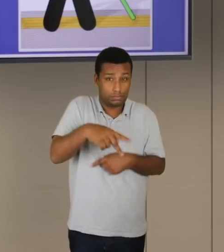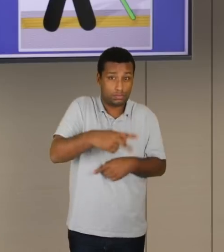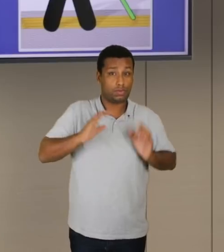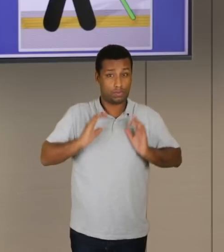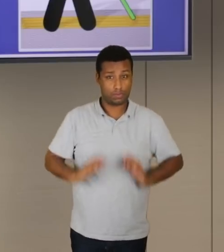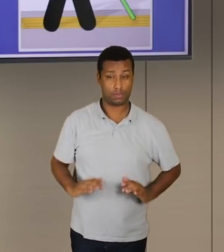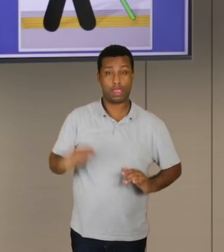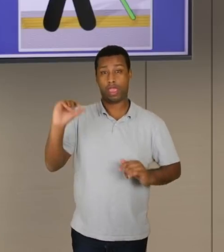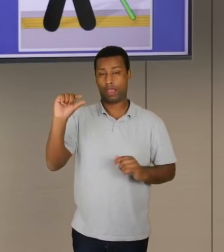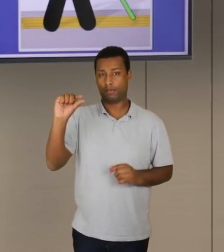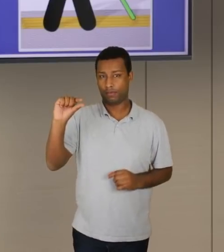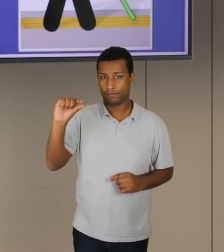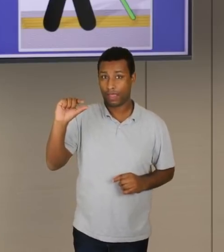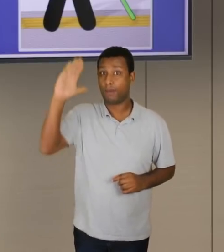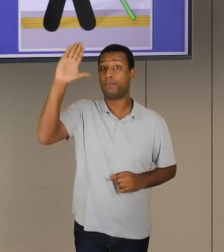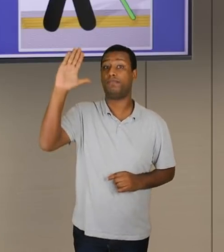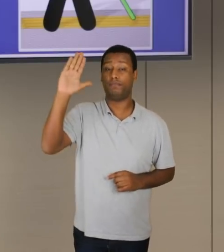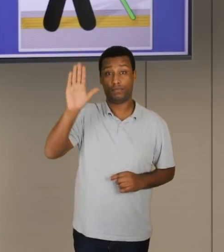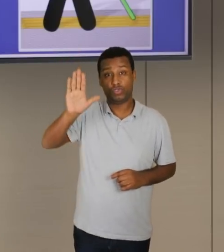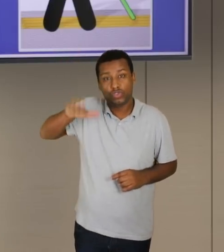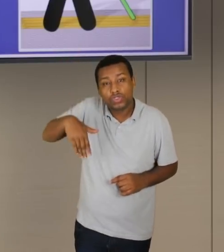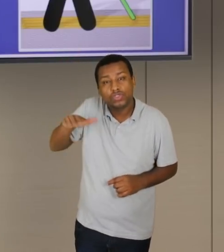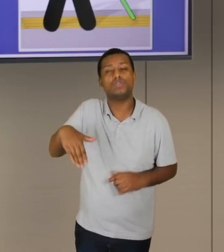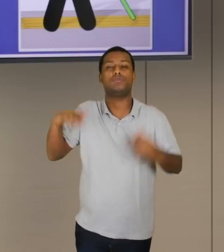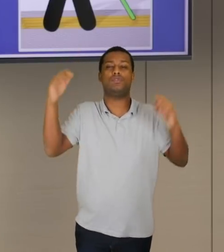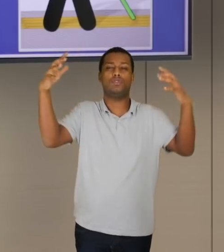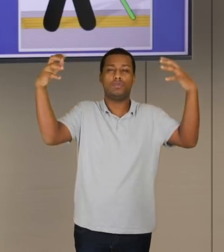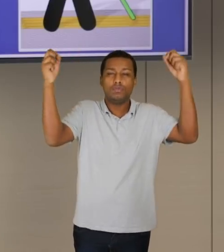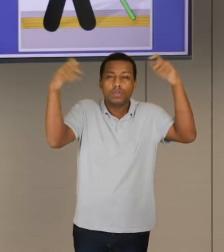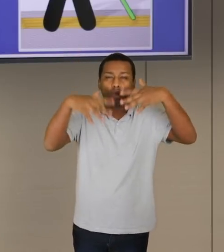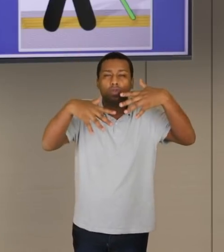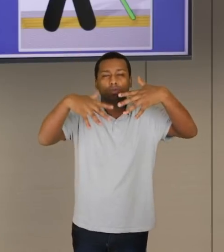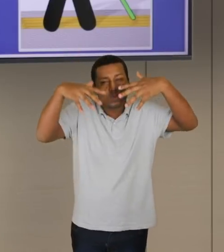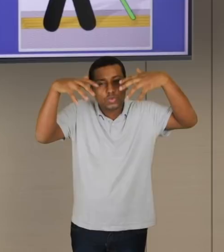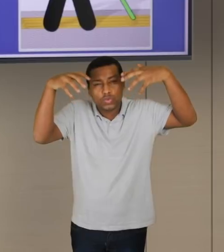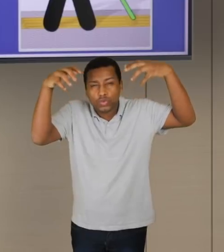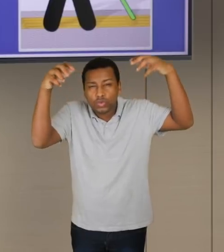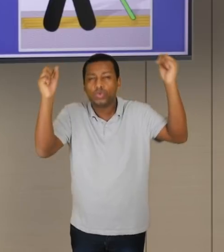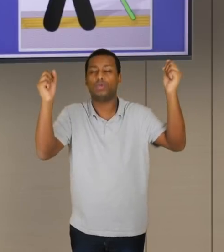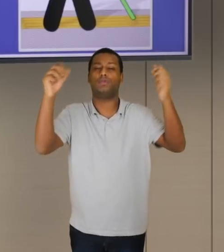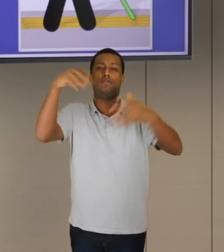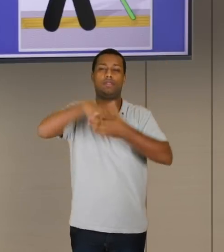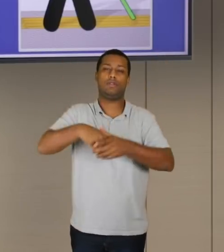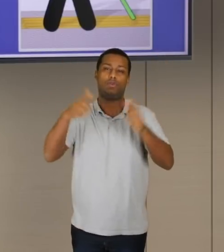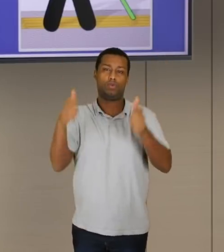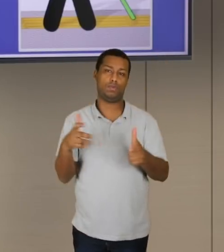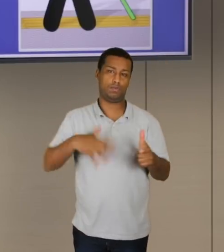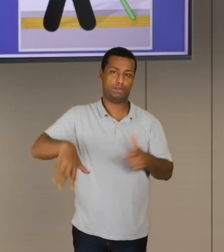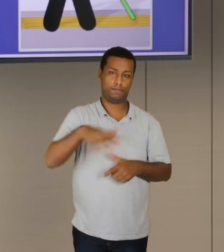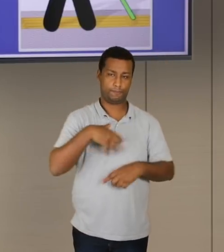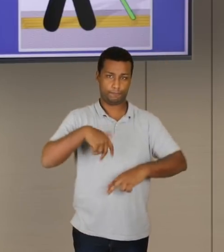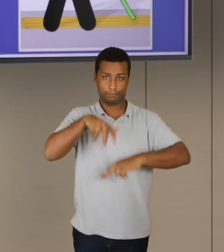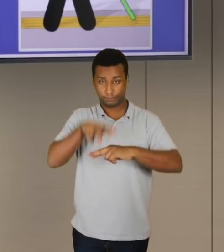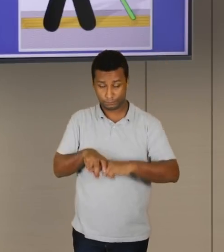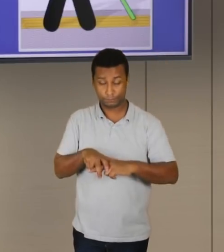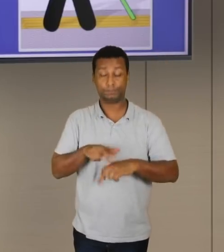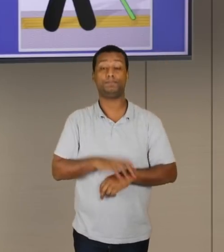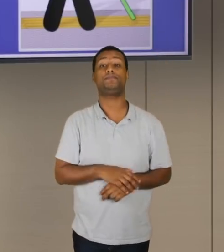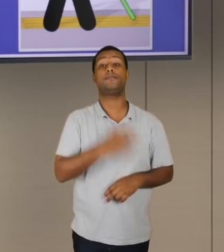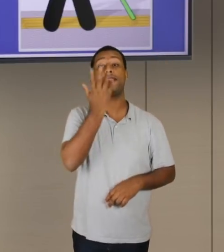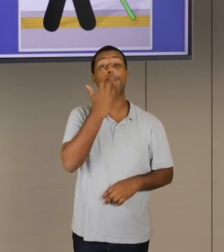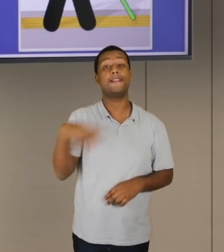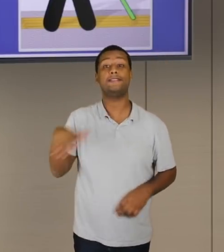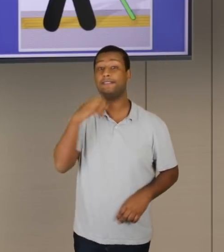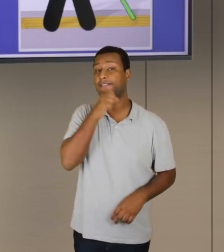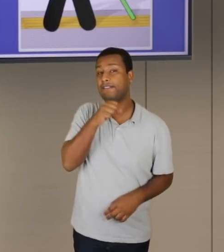com baixa visão. No Brasil não é ainda muito usado essa bengala verde, está começando, então é uma